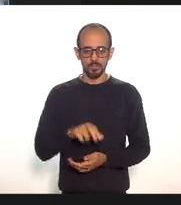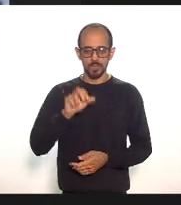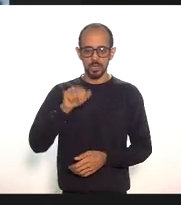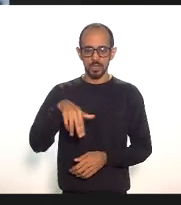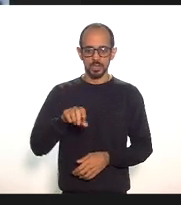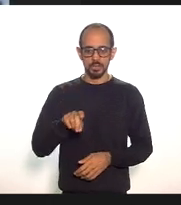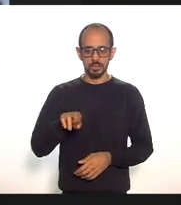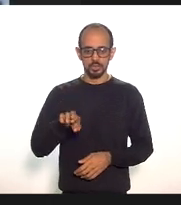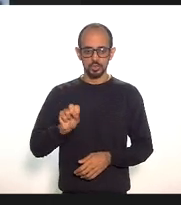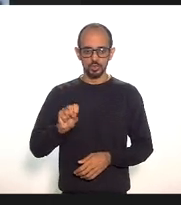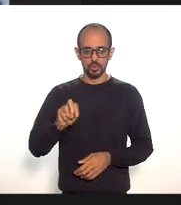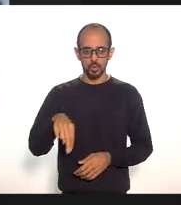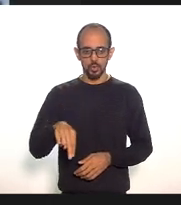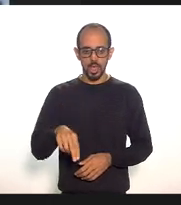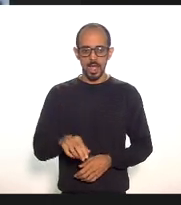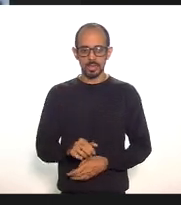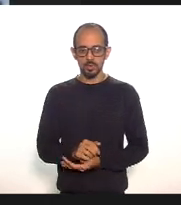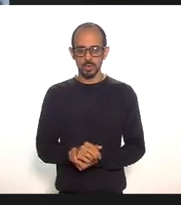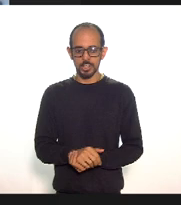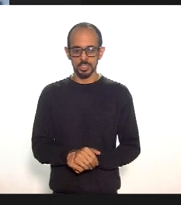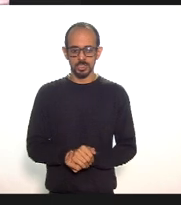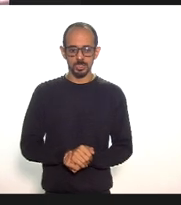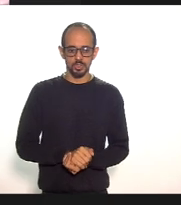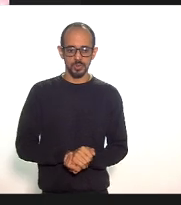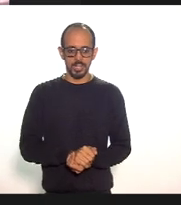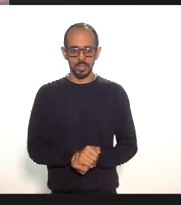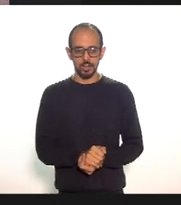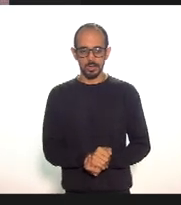Anderson Moraes,